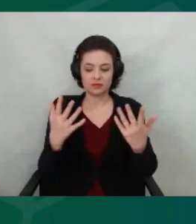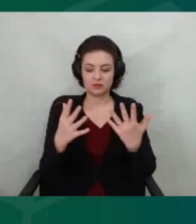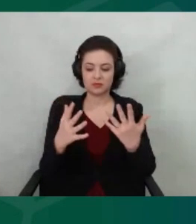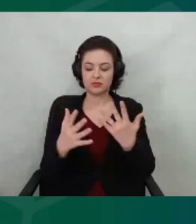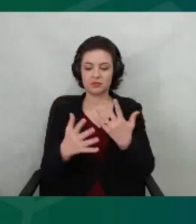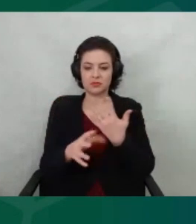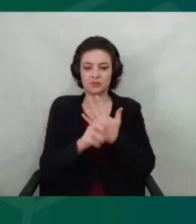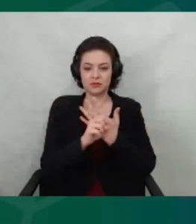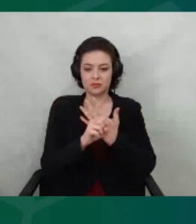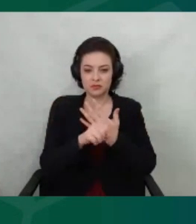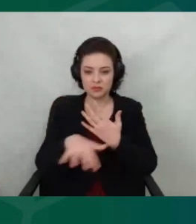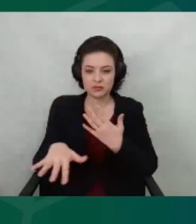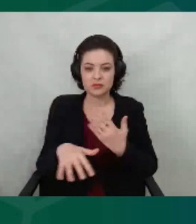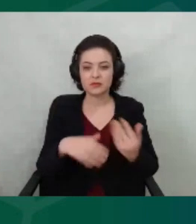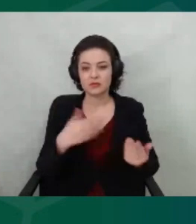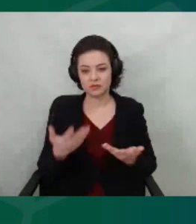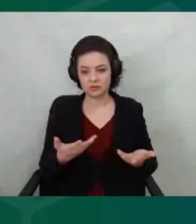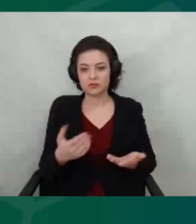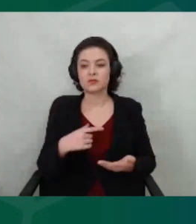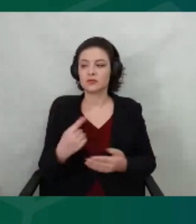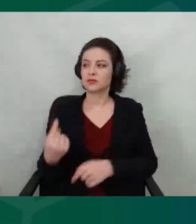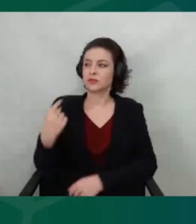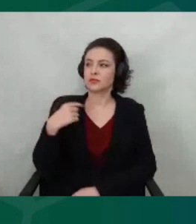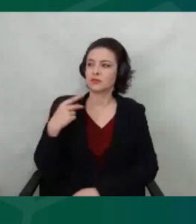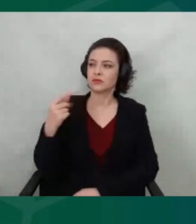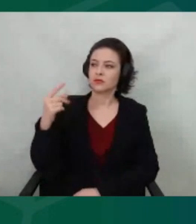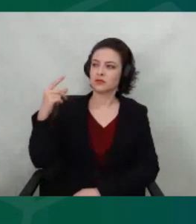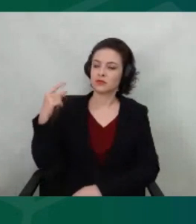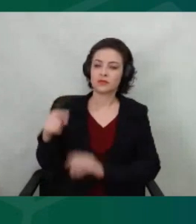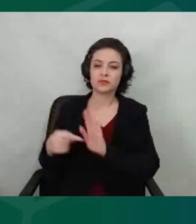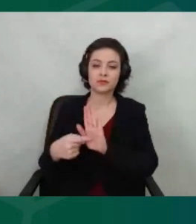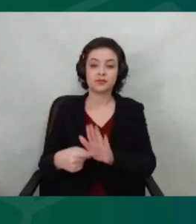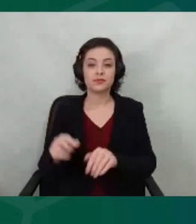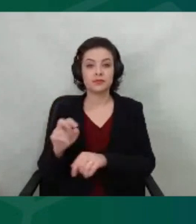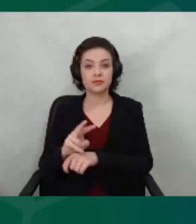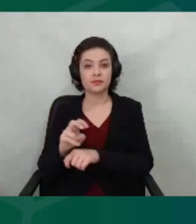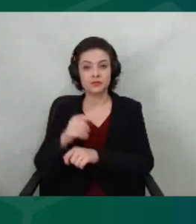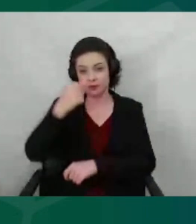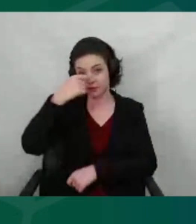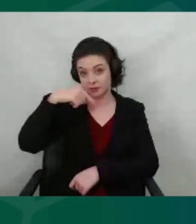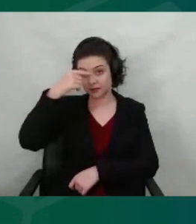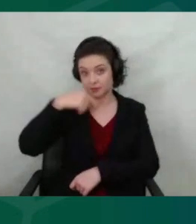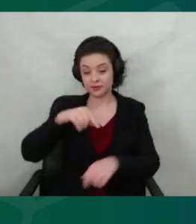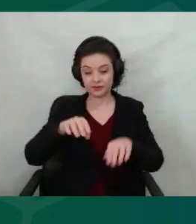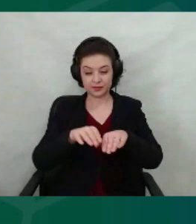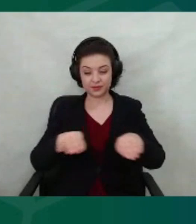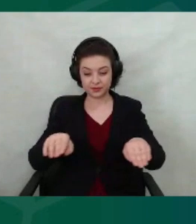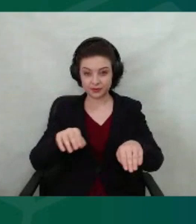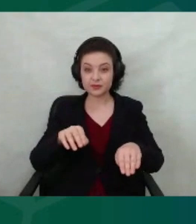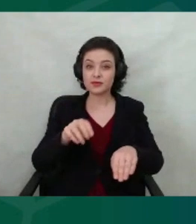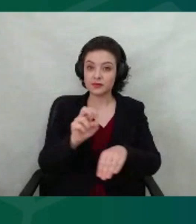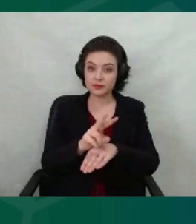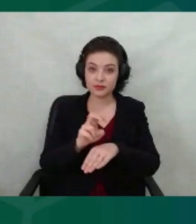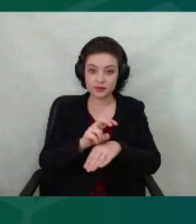então, tem um trabalho antigo que mostra que o vírus da influenza em superfície contaminada, ele pode,